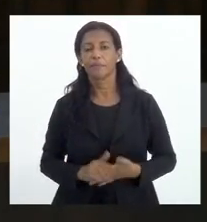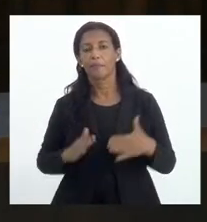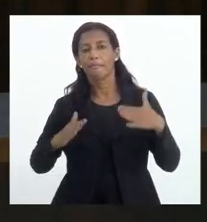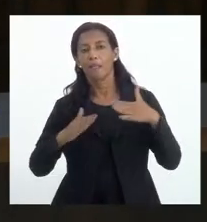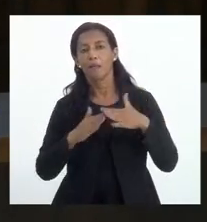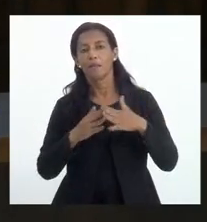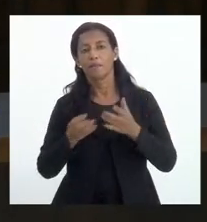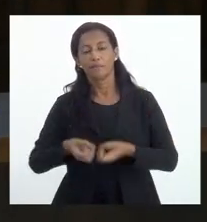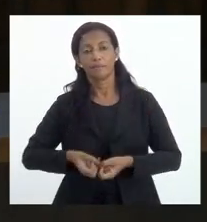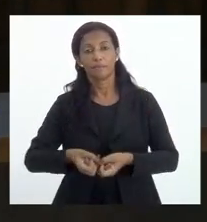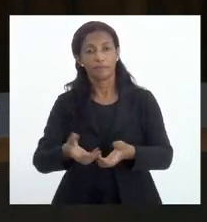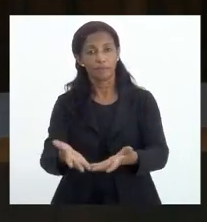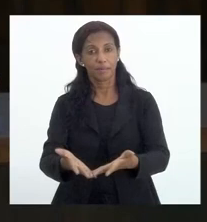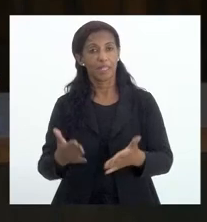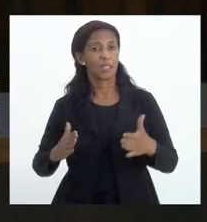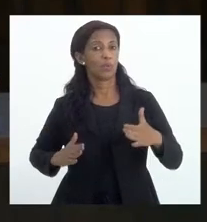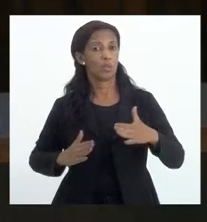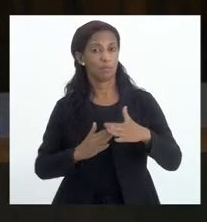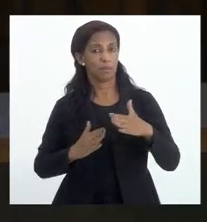gastos